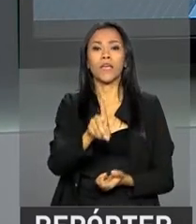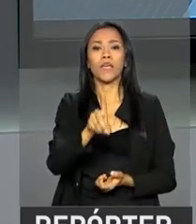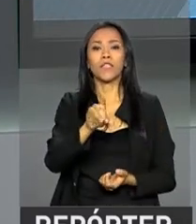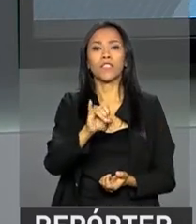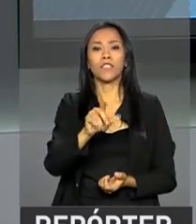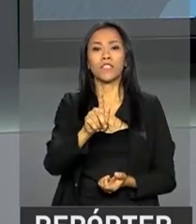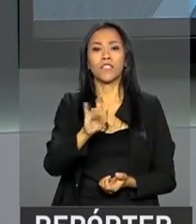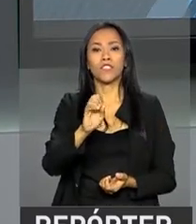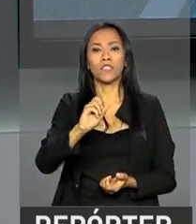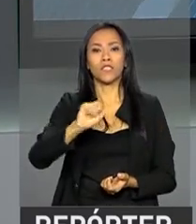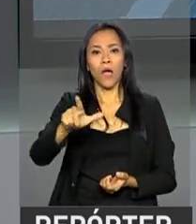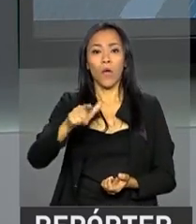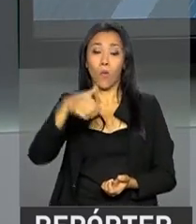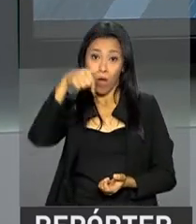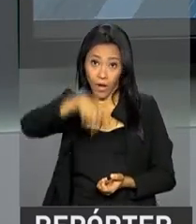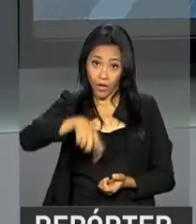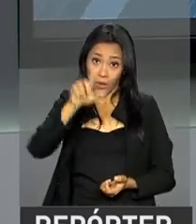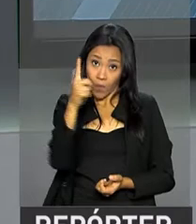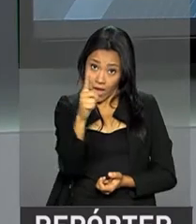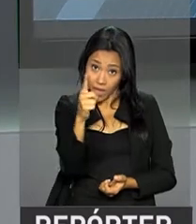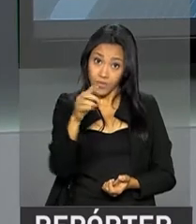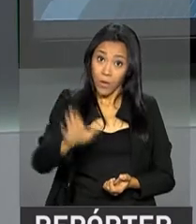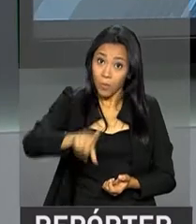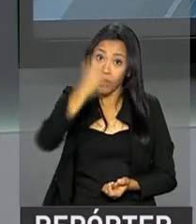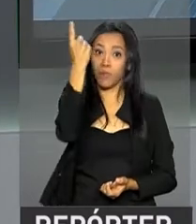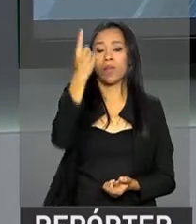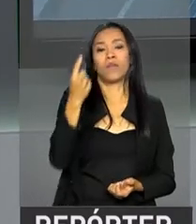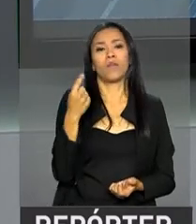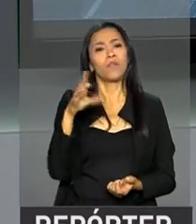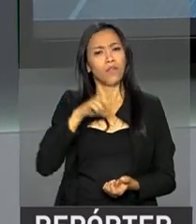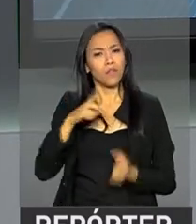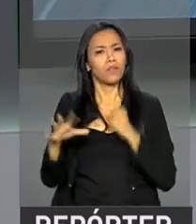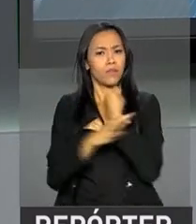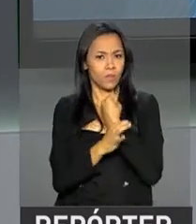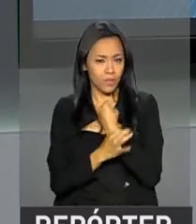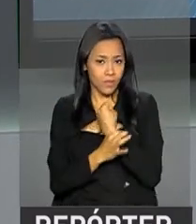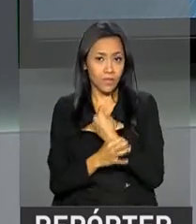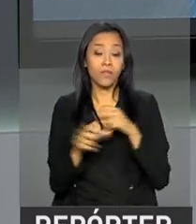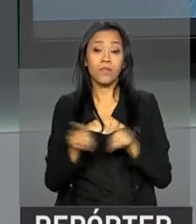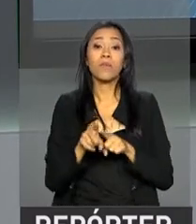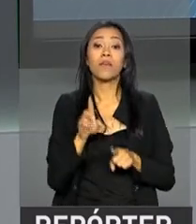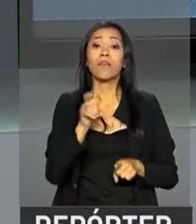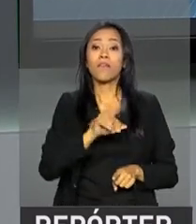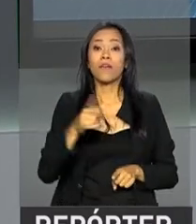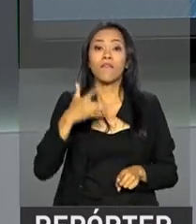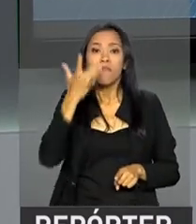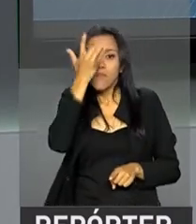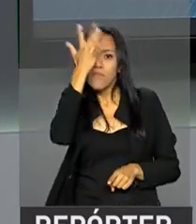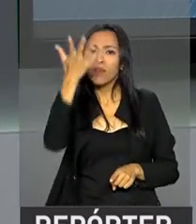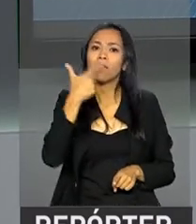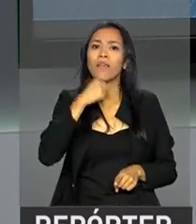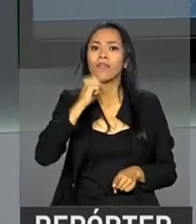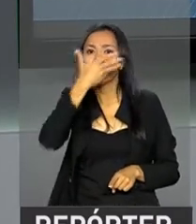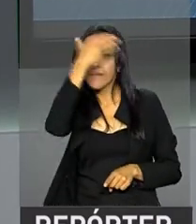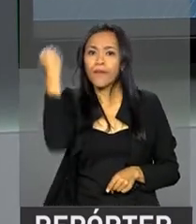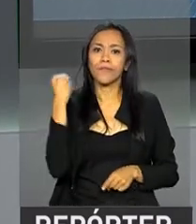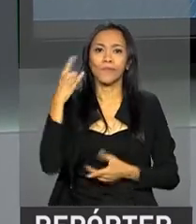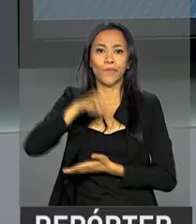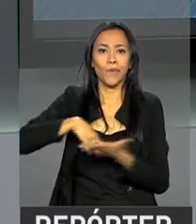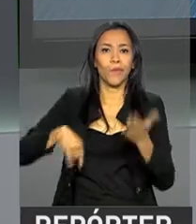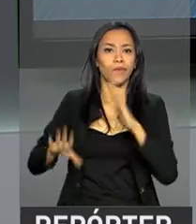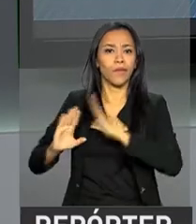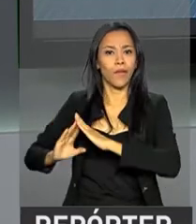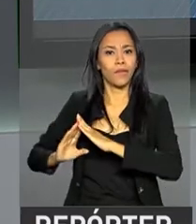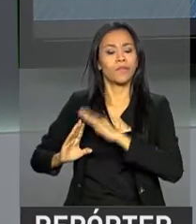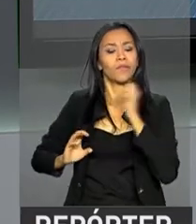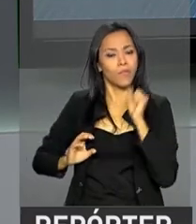estado a adotar o novo sistema que além de garantir mais segurança ao usuário vai facilitar a vida de quem esquece o documento em casa e